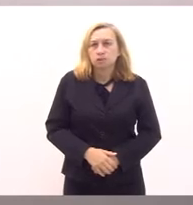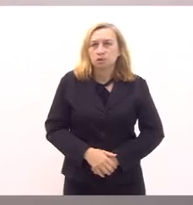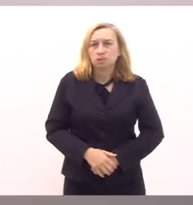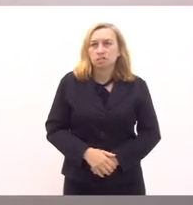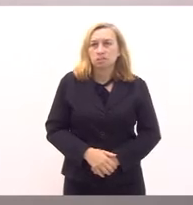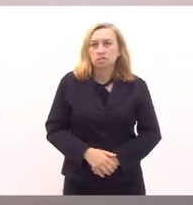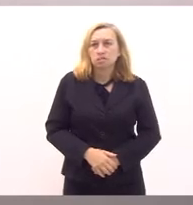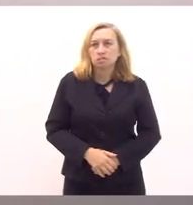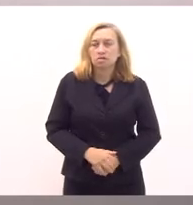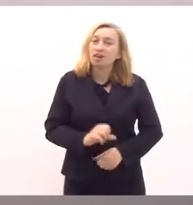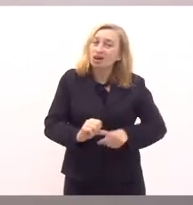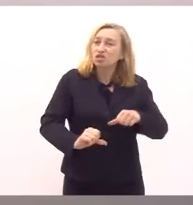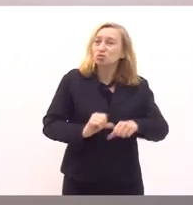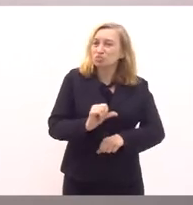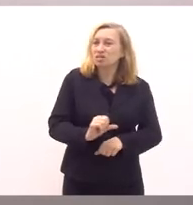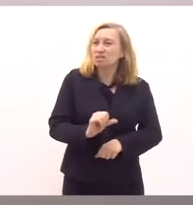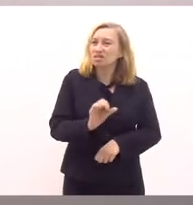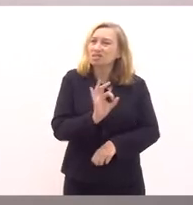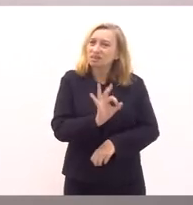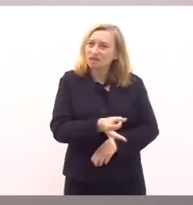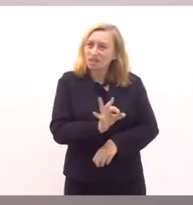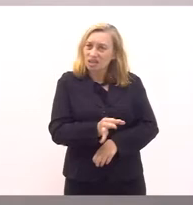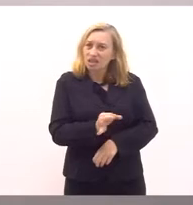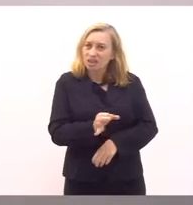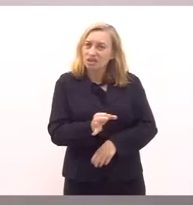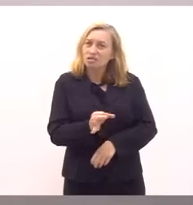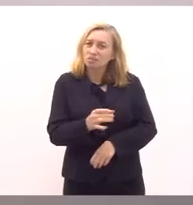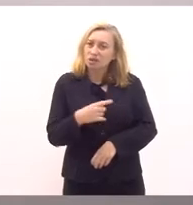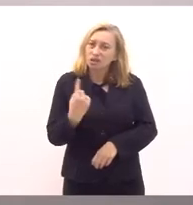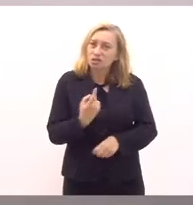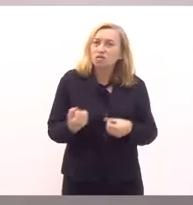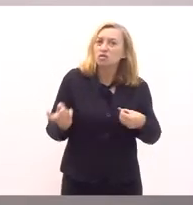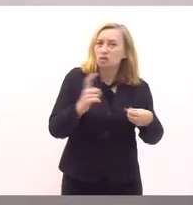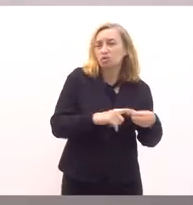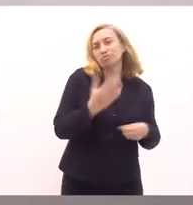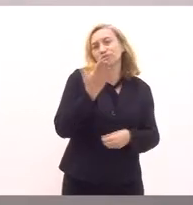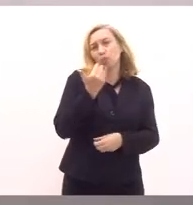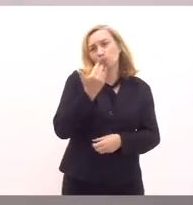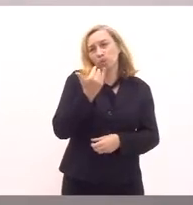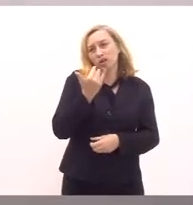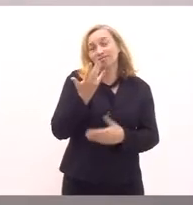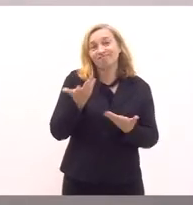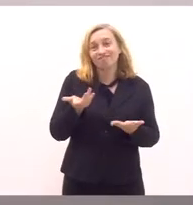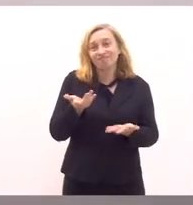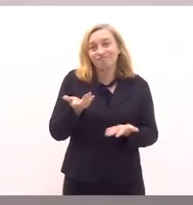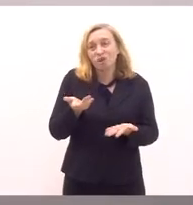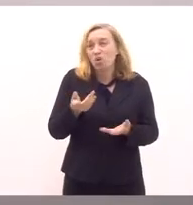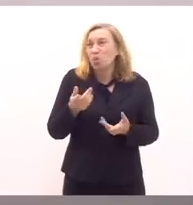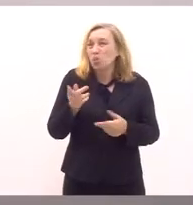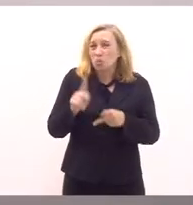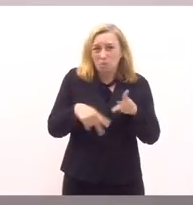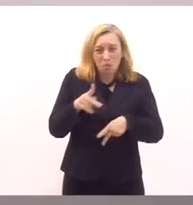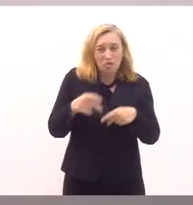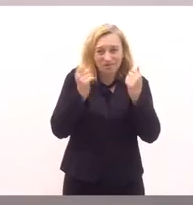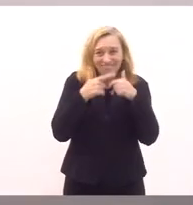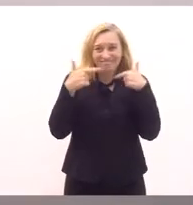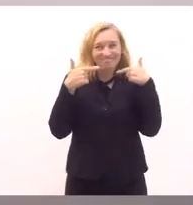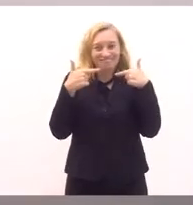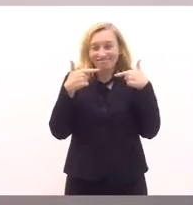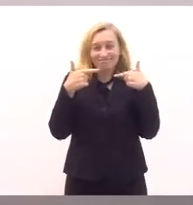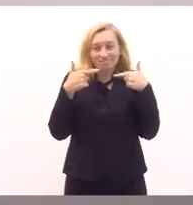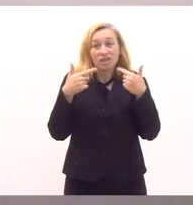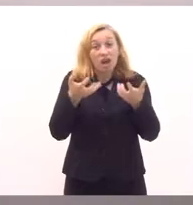as mudanças necessárias para que a gente minimamente volte a comer, O povo não quer nem sorrir, o povo quer comer.